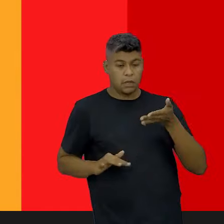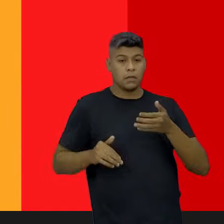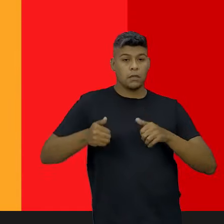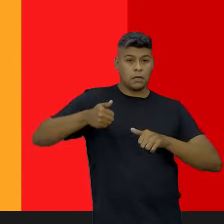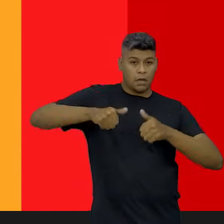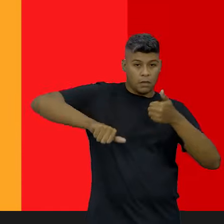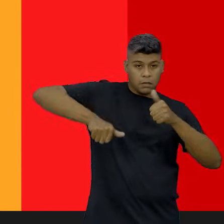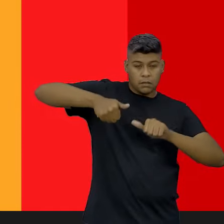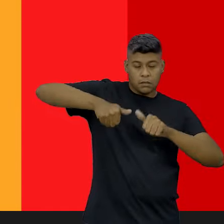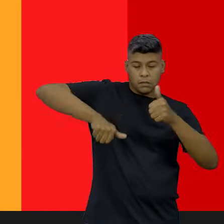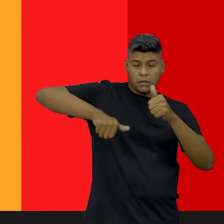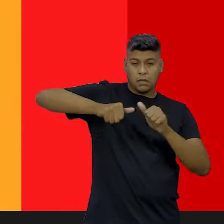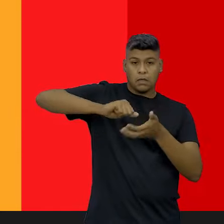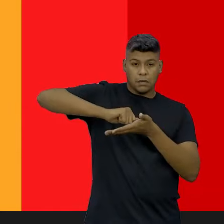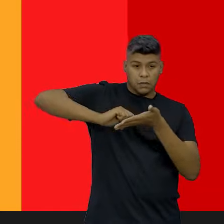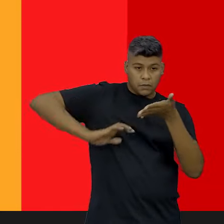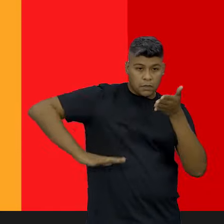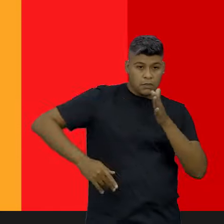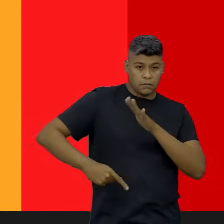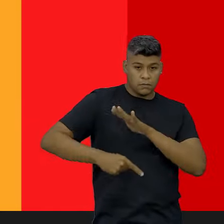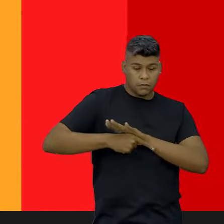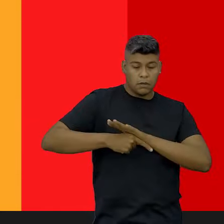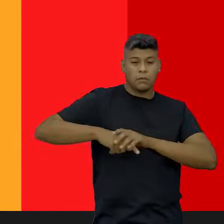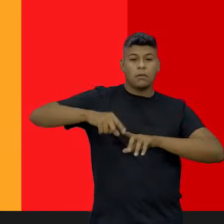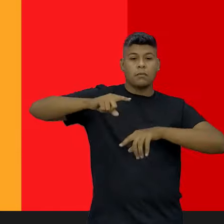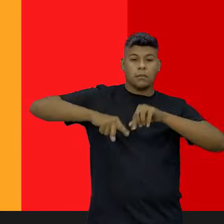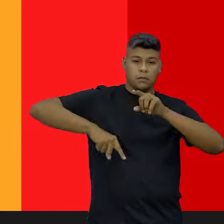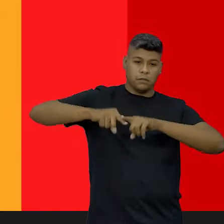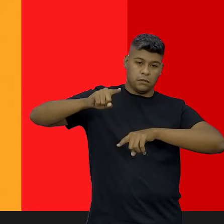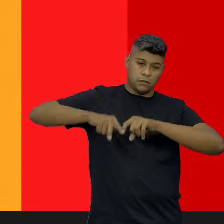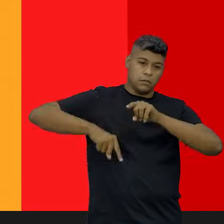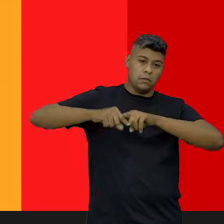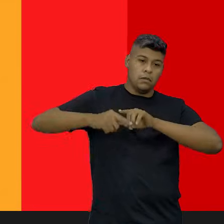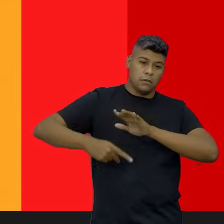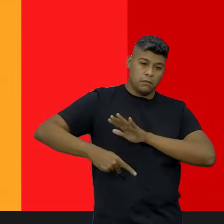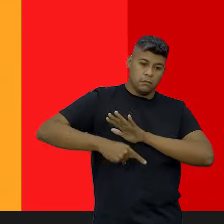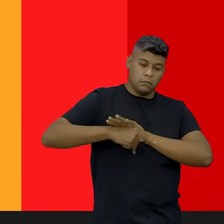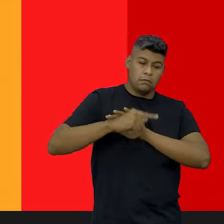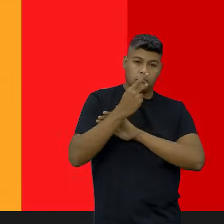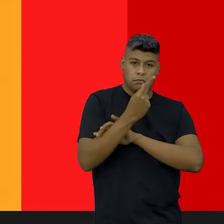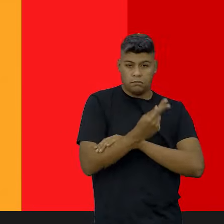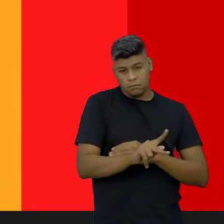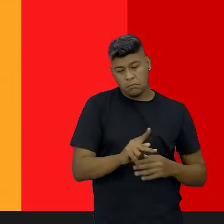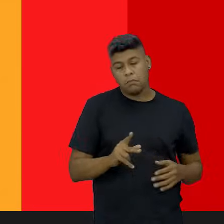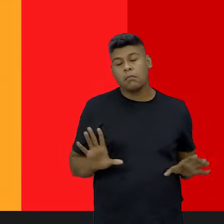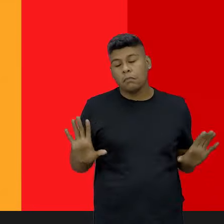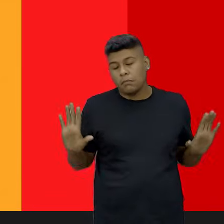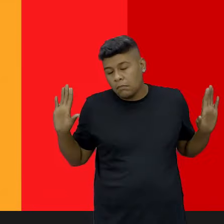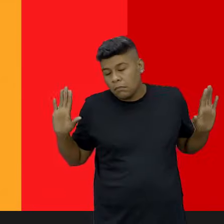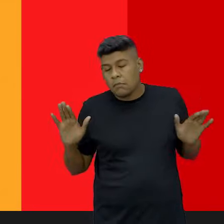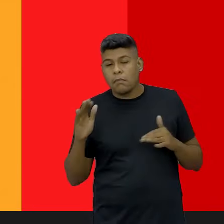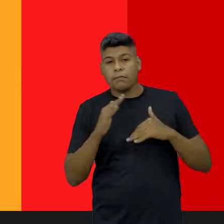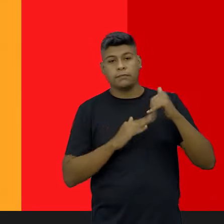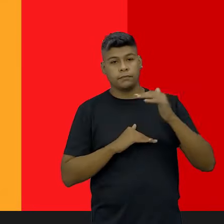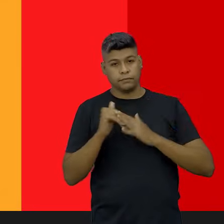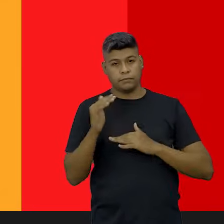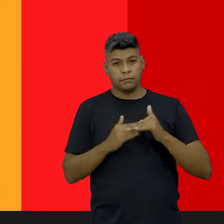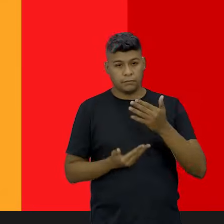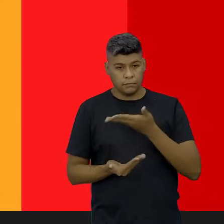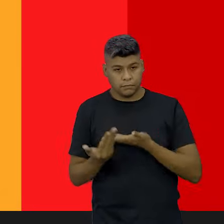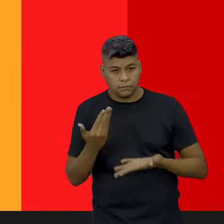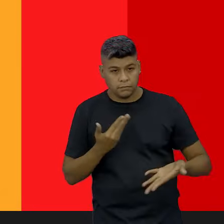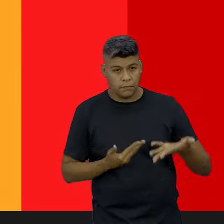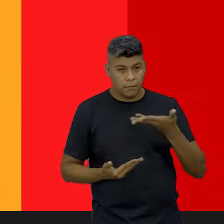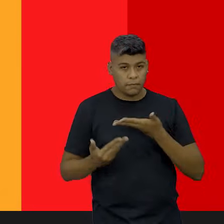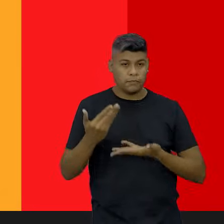analisar duas atividades propostas no material, né, por meio delas as habilidades envolvidas. Então, nós